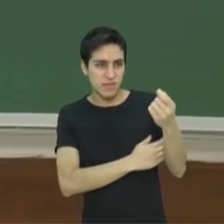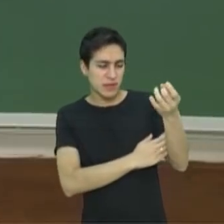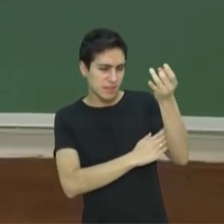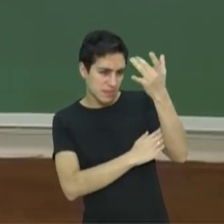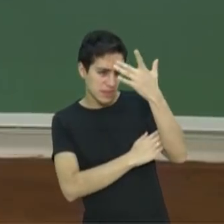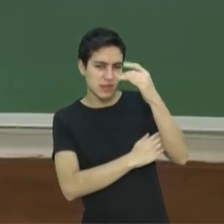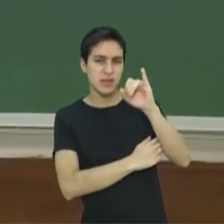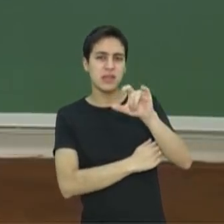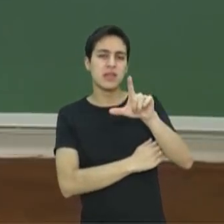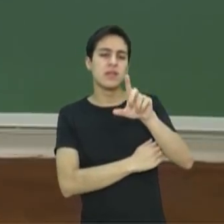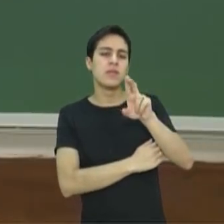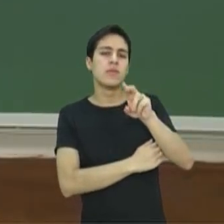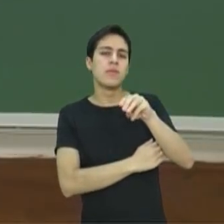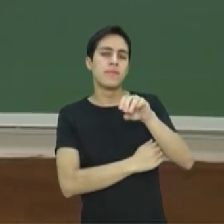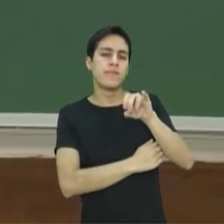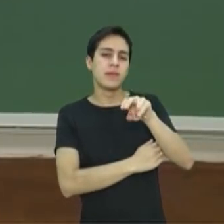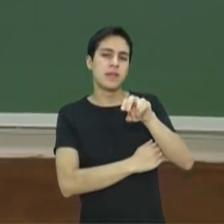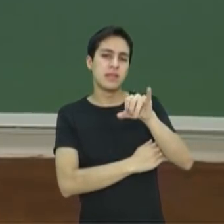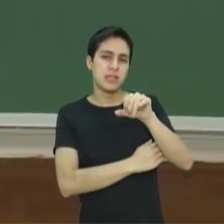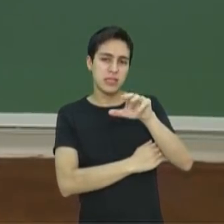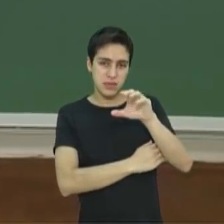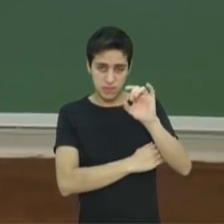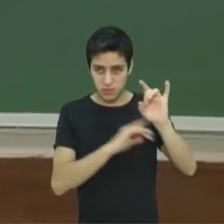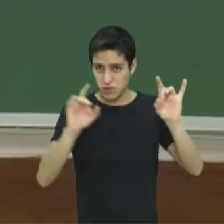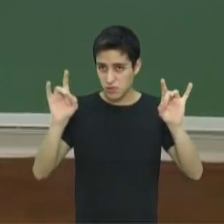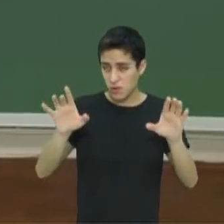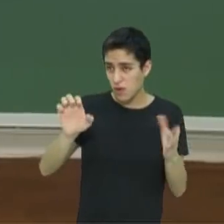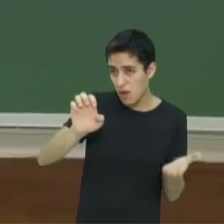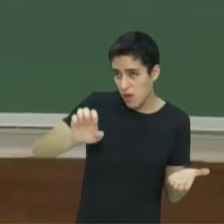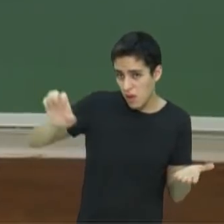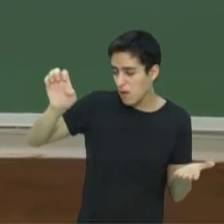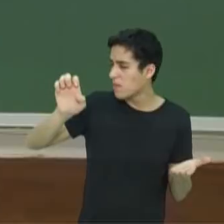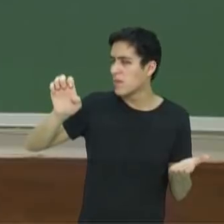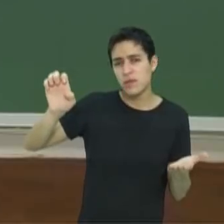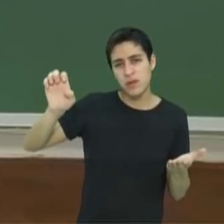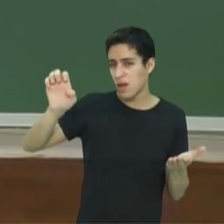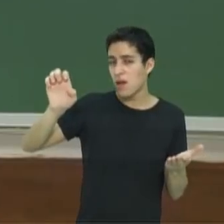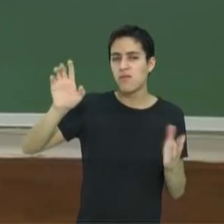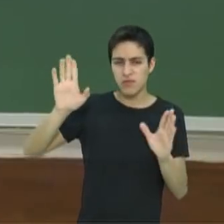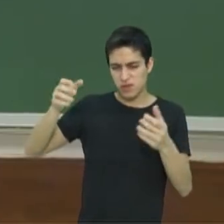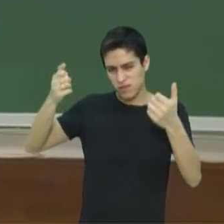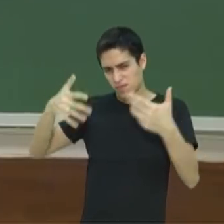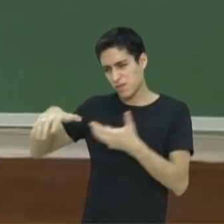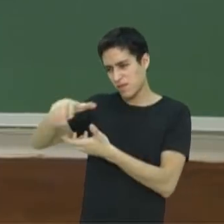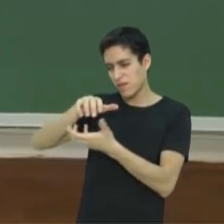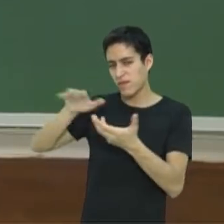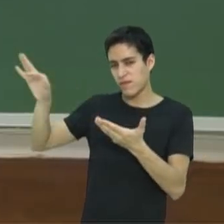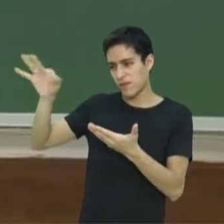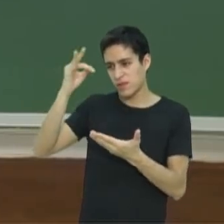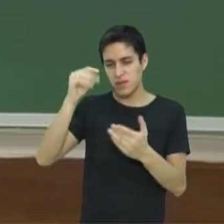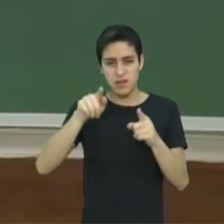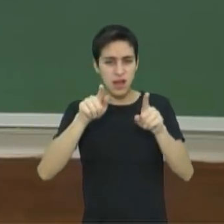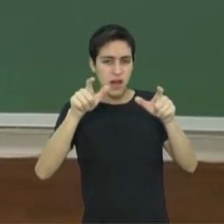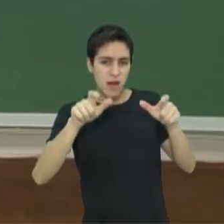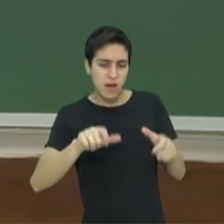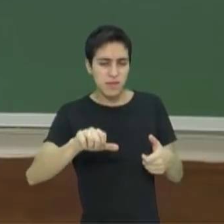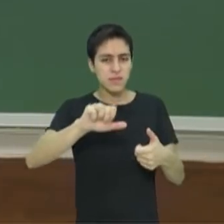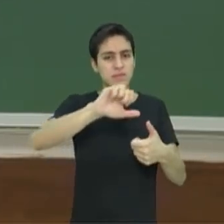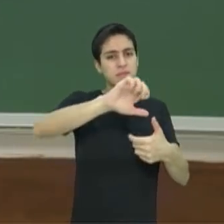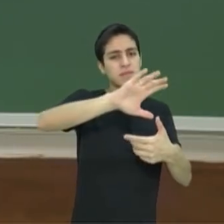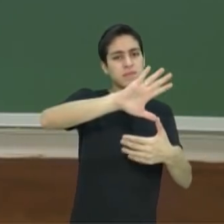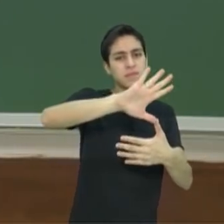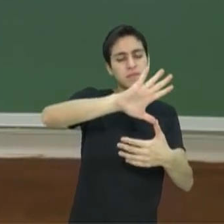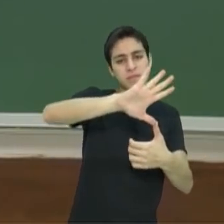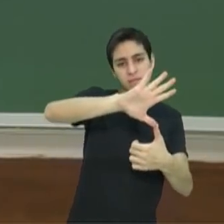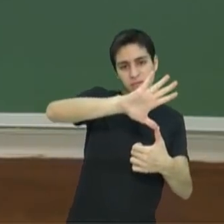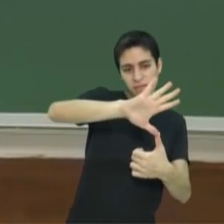suas consequências, não só na Europa, que a gente já falou de Revolução Francesa, não só na América do Norte, que a gente já falou de independência dos Estados Unidos, mas